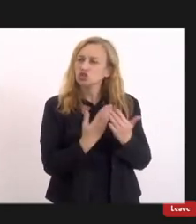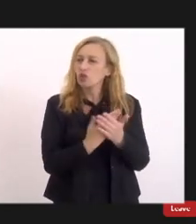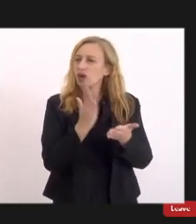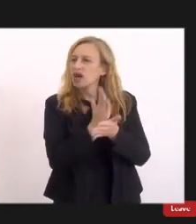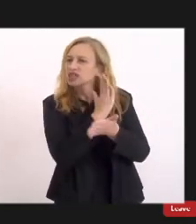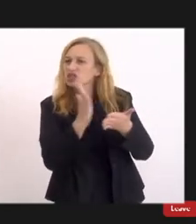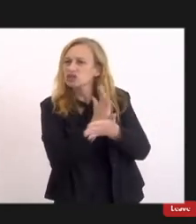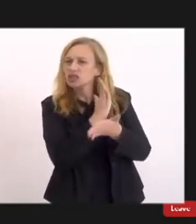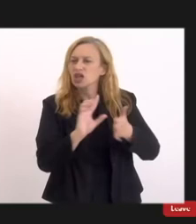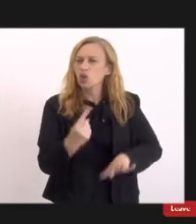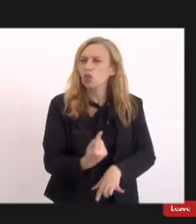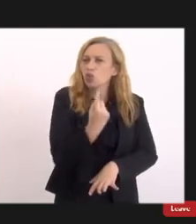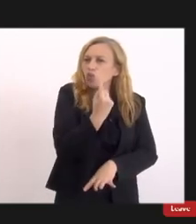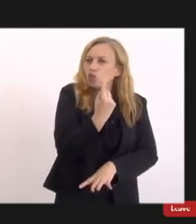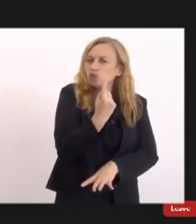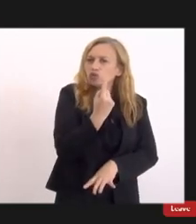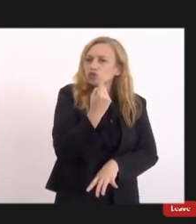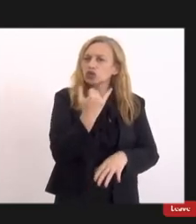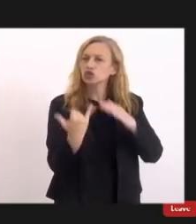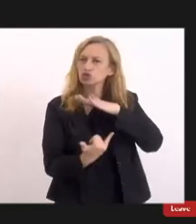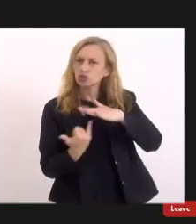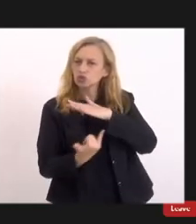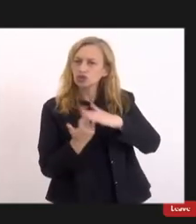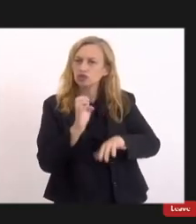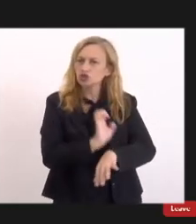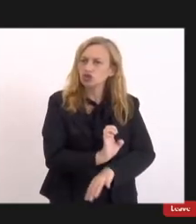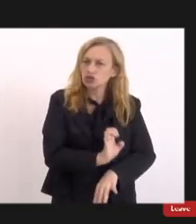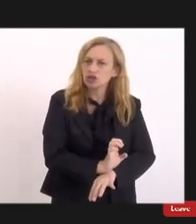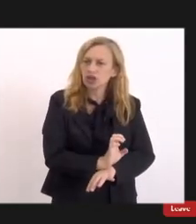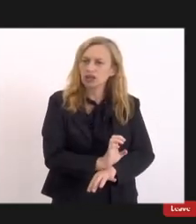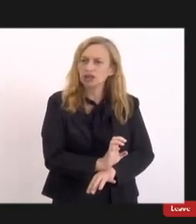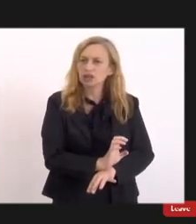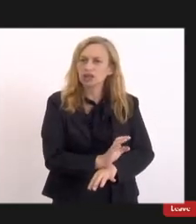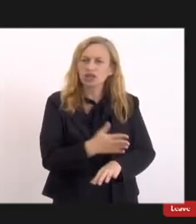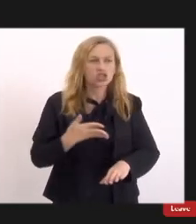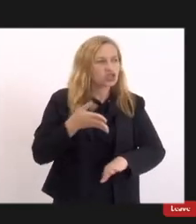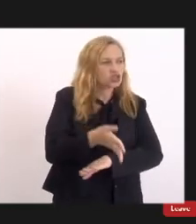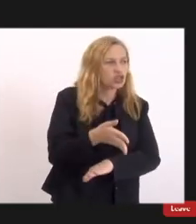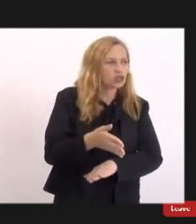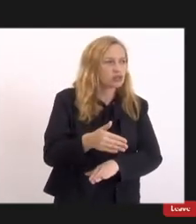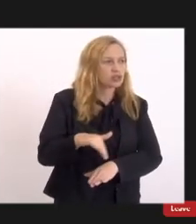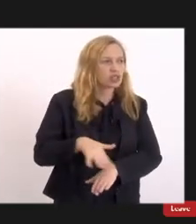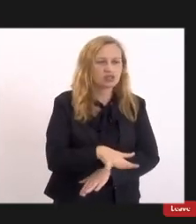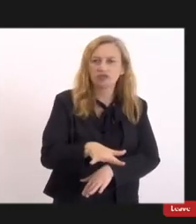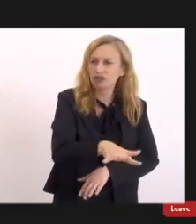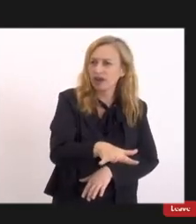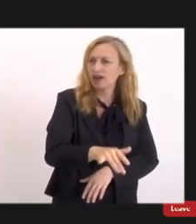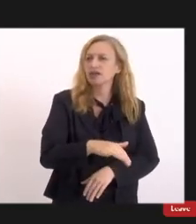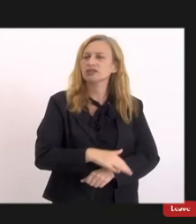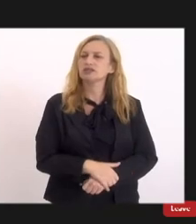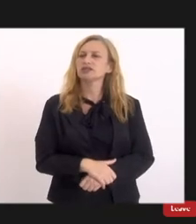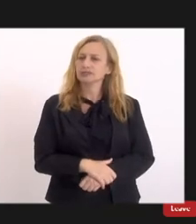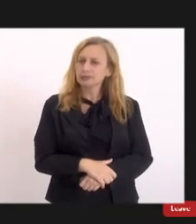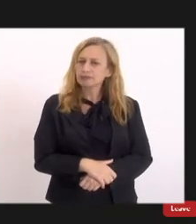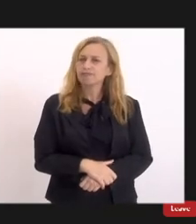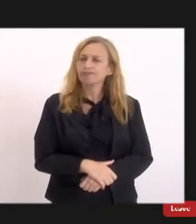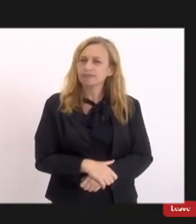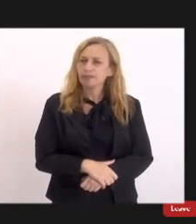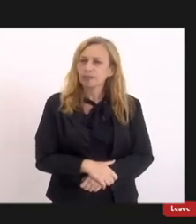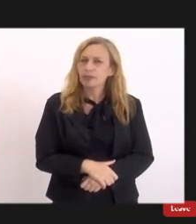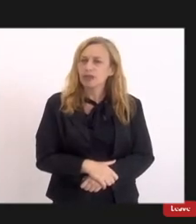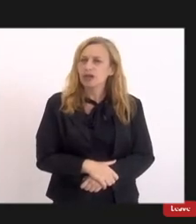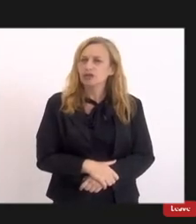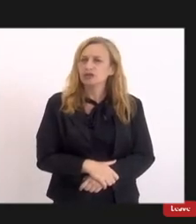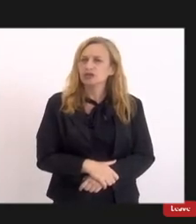vezes, a única instituição do Estado que chega a certas comunidades, né, que está em certas comunidades. A gente não